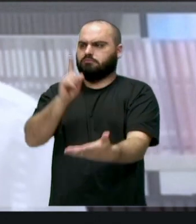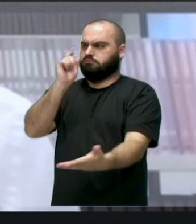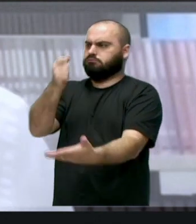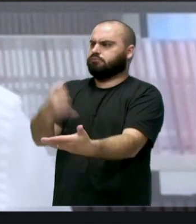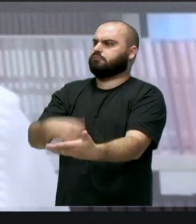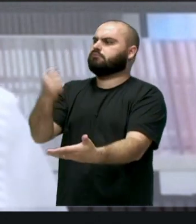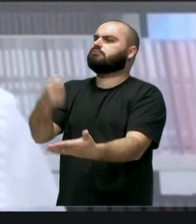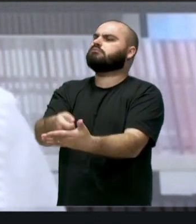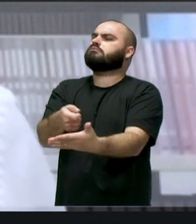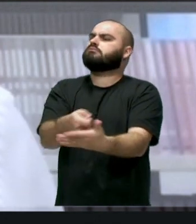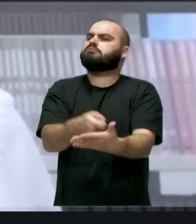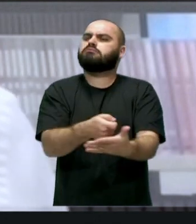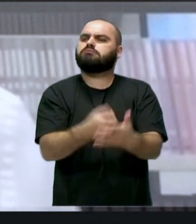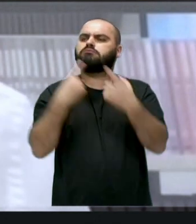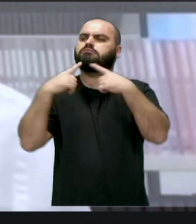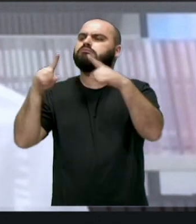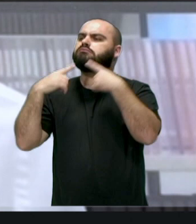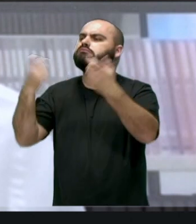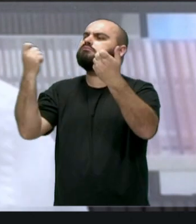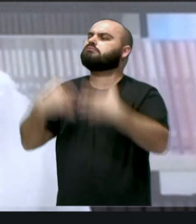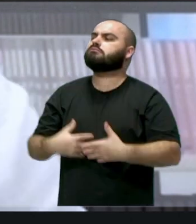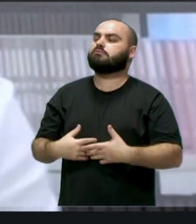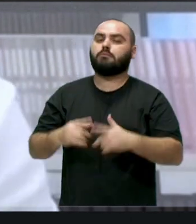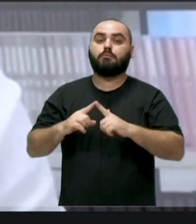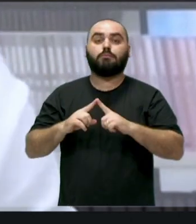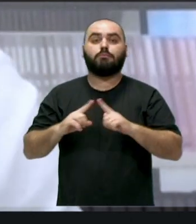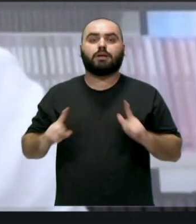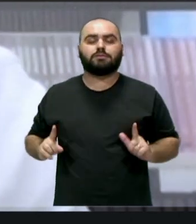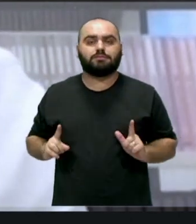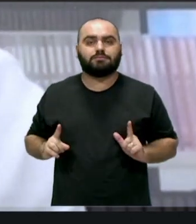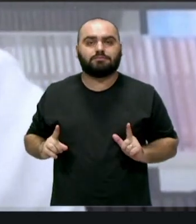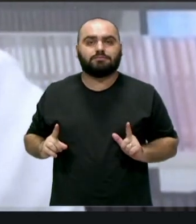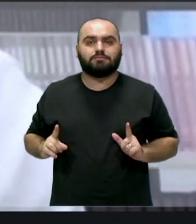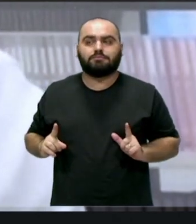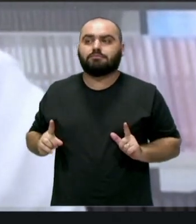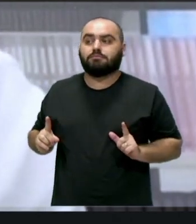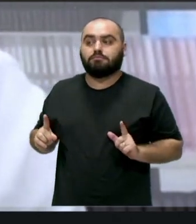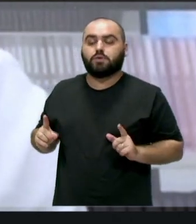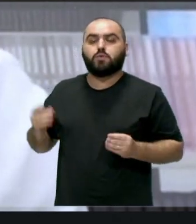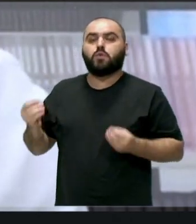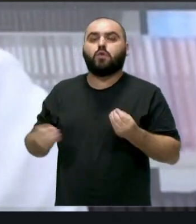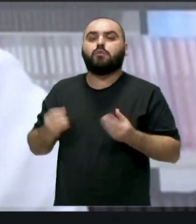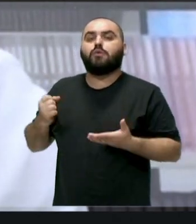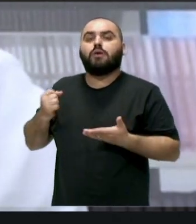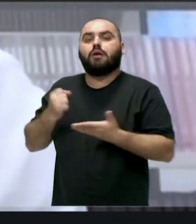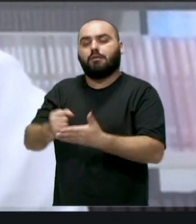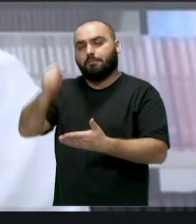em criticar, mas e o que nós estamos fazendo pelo nosso país? Então, sim,